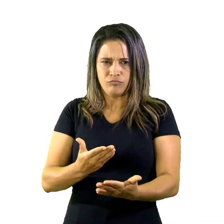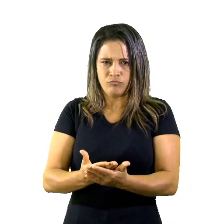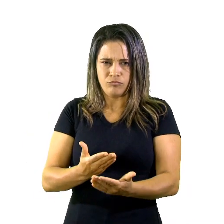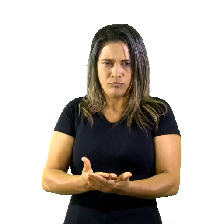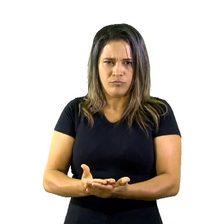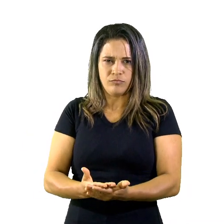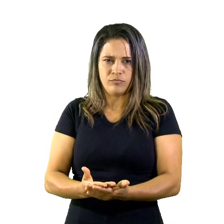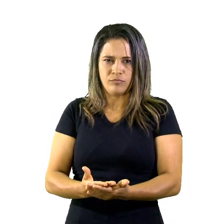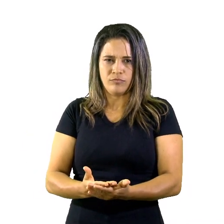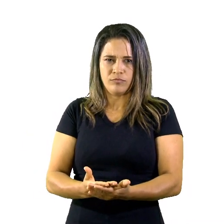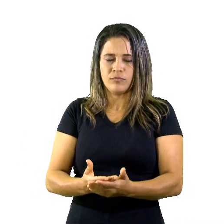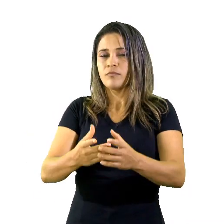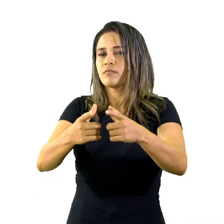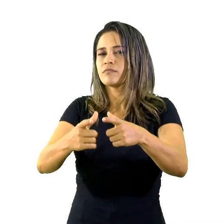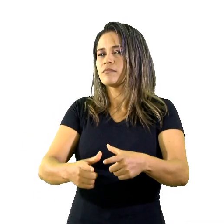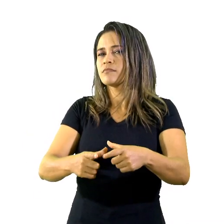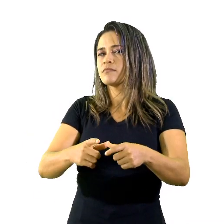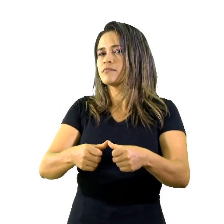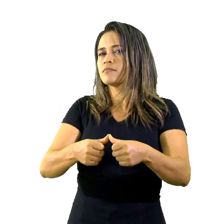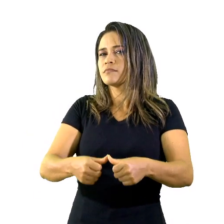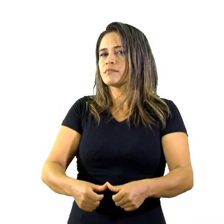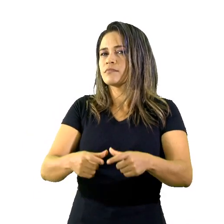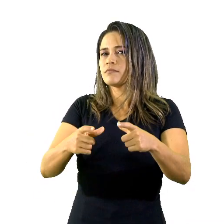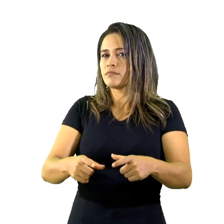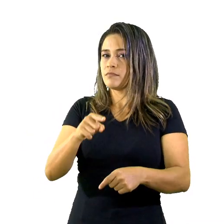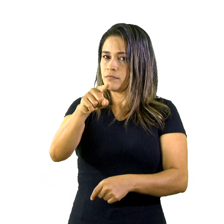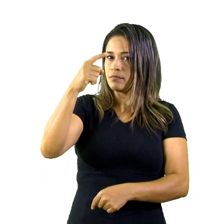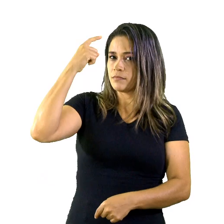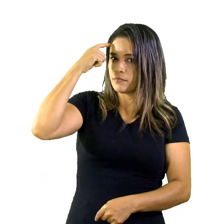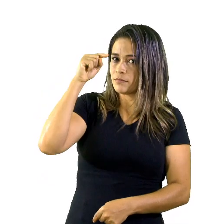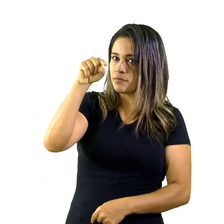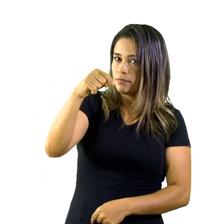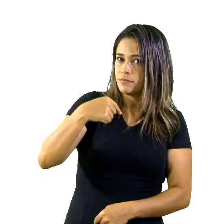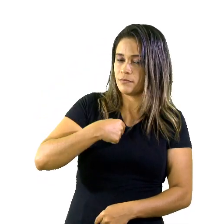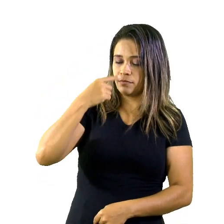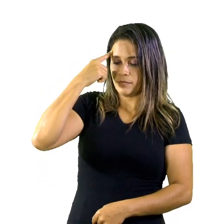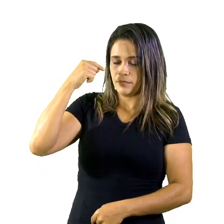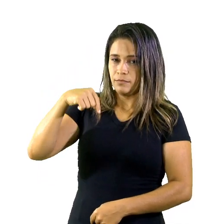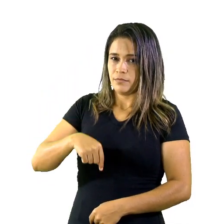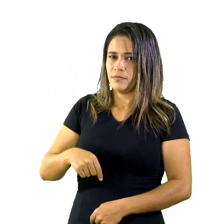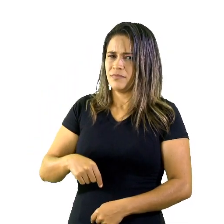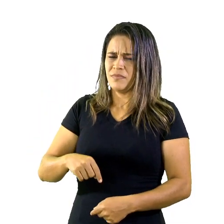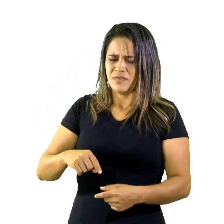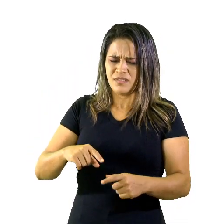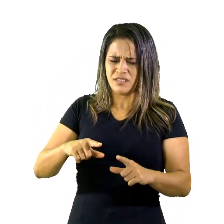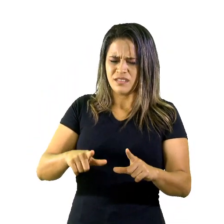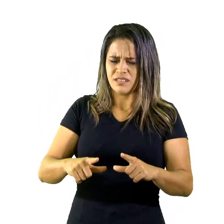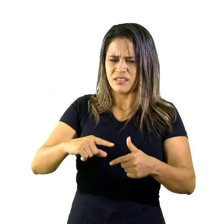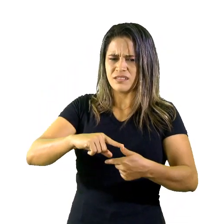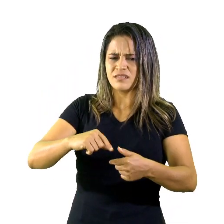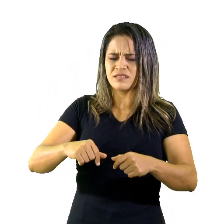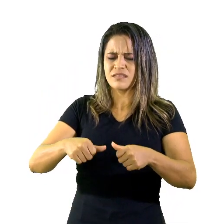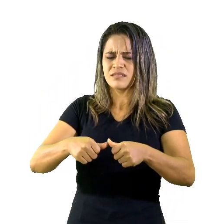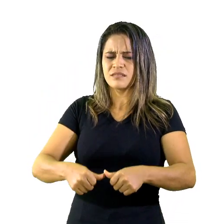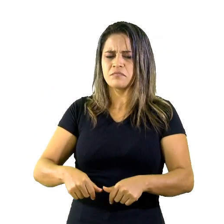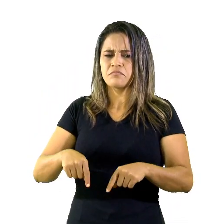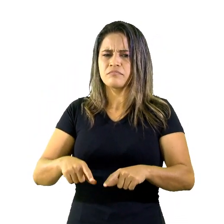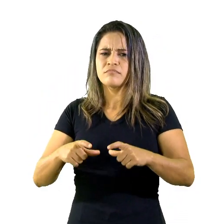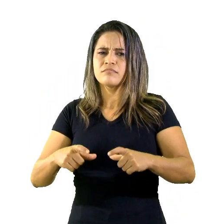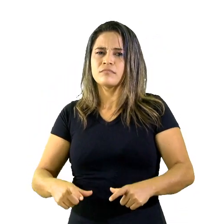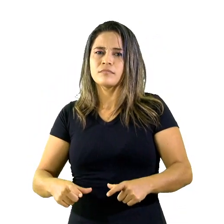Pensem aí vocês e eu penso daqui. As formas que estavam onde? Na natureza,